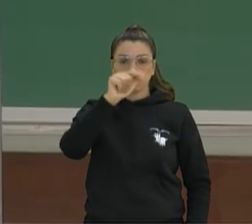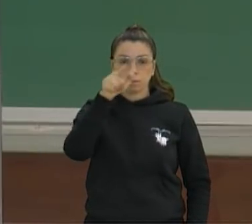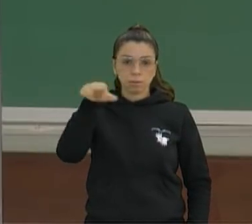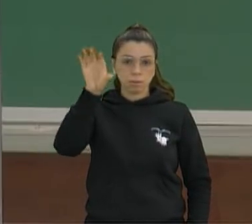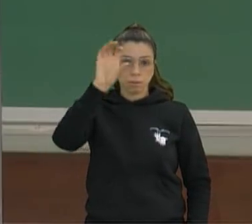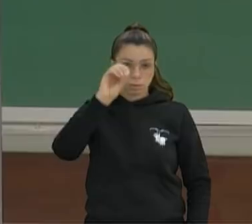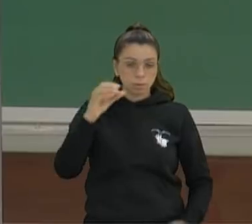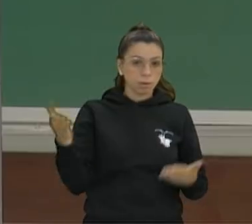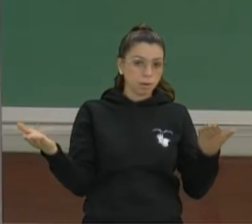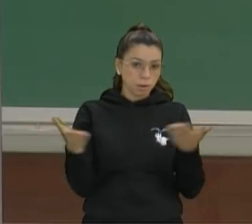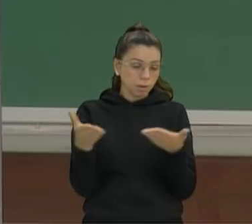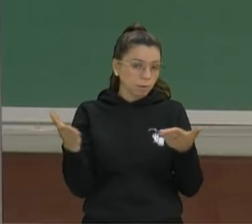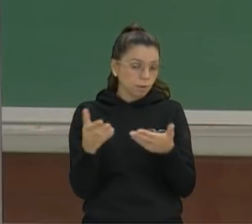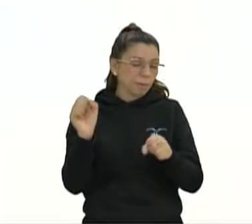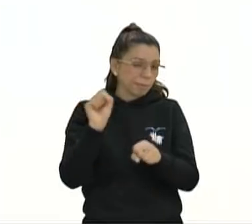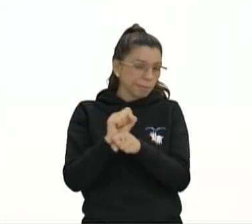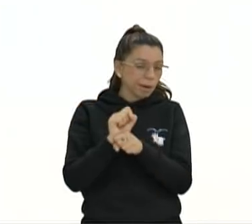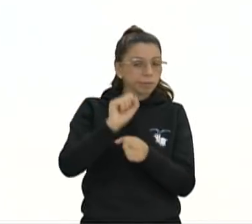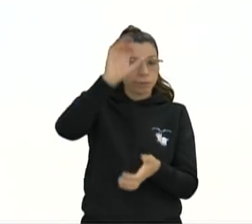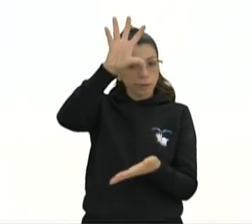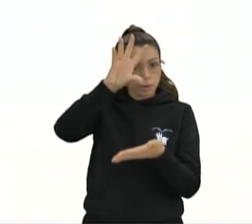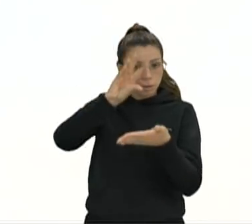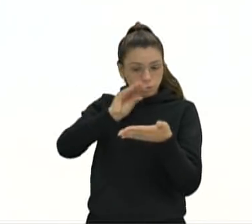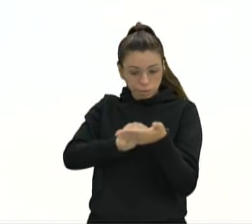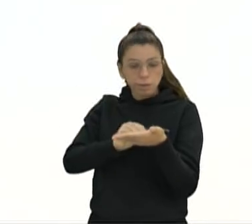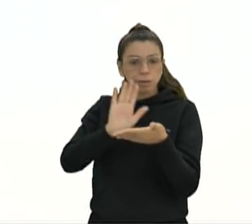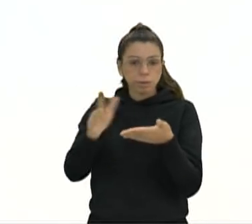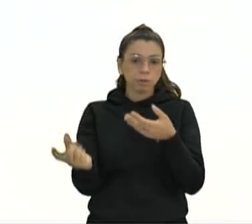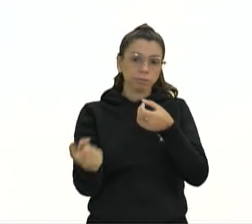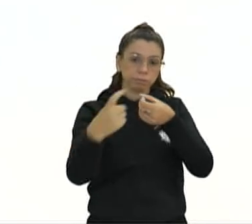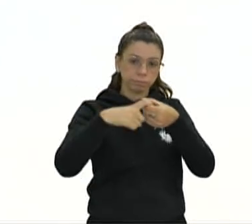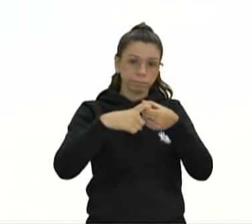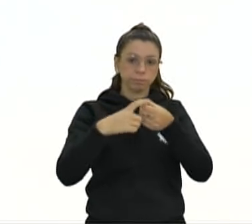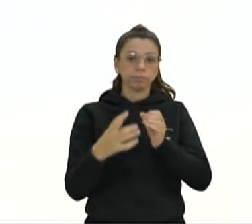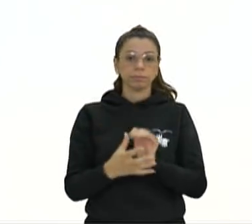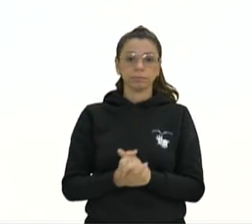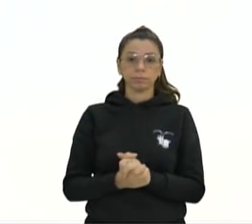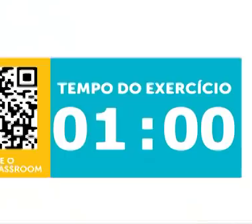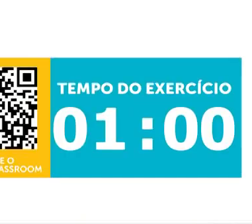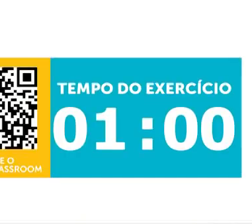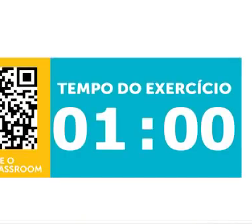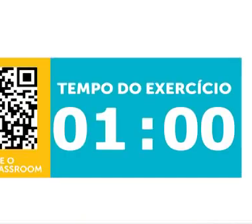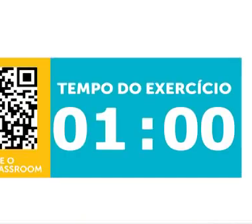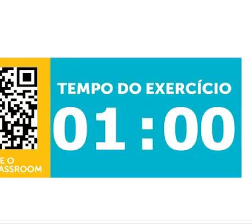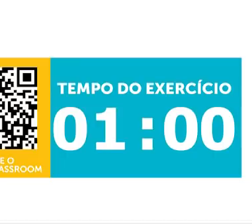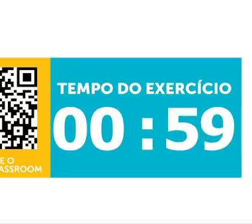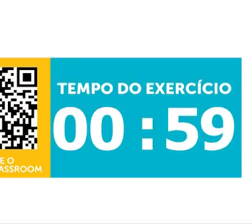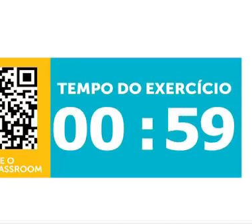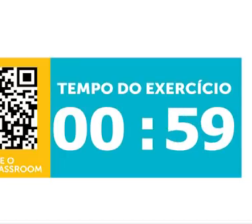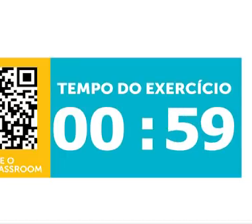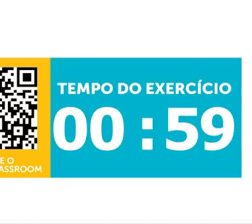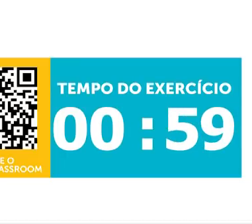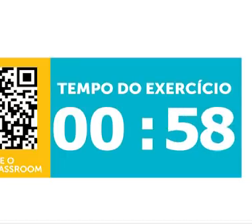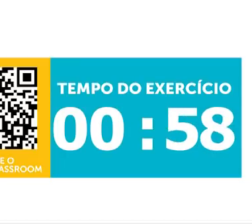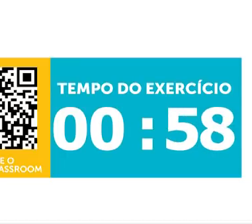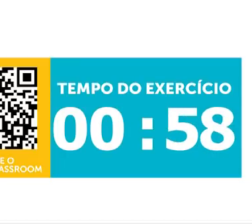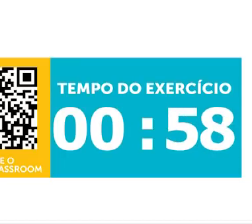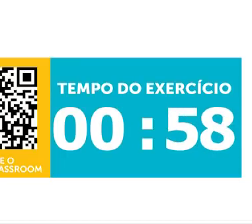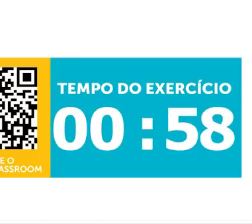bom? Agora, pare um pouquinho, anote o que nós temos aí e a gente já volta.